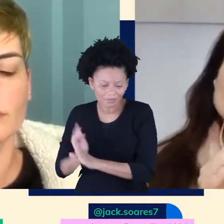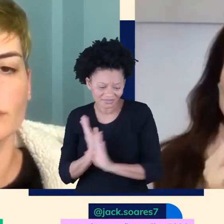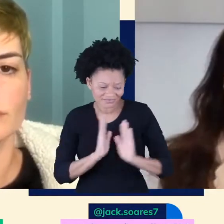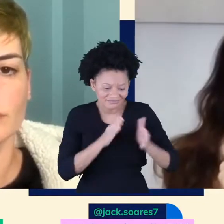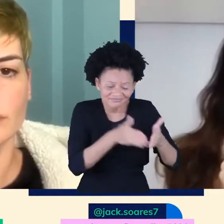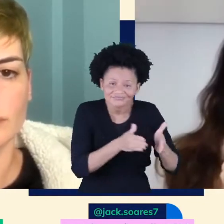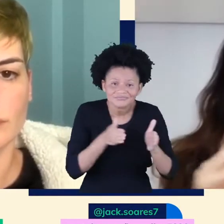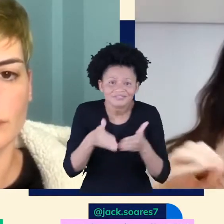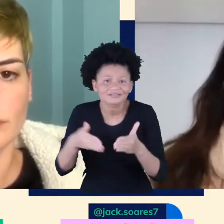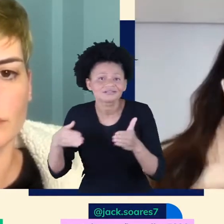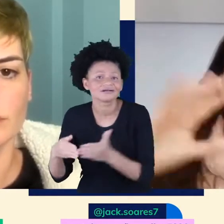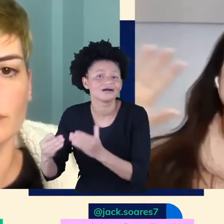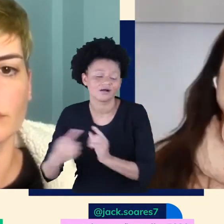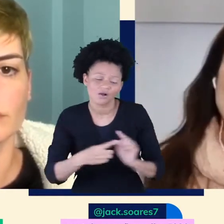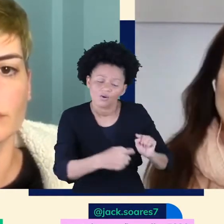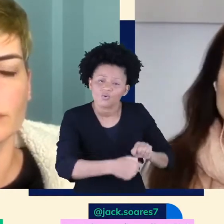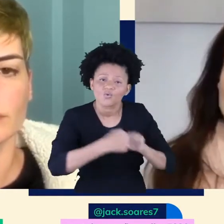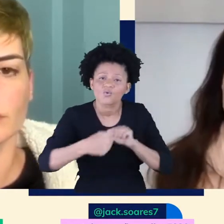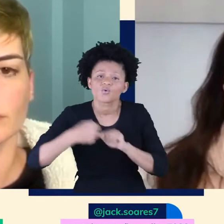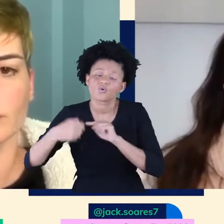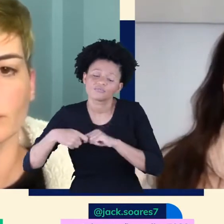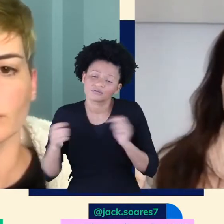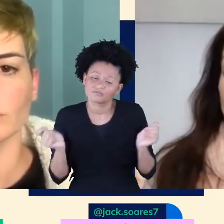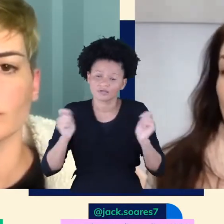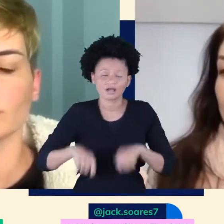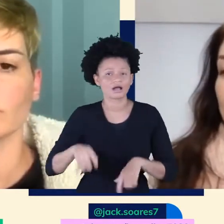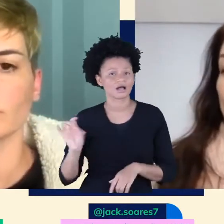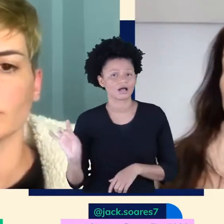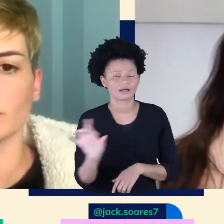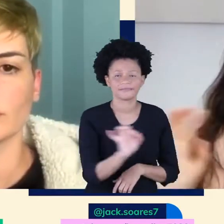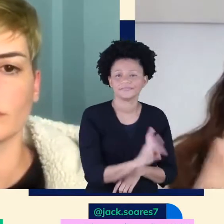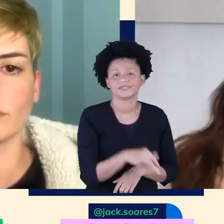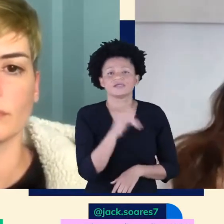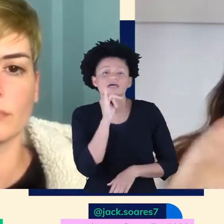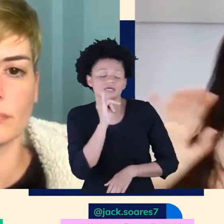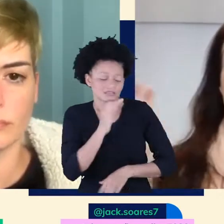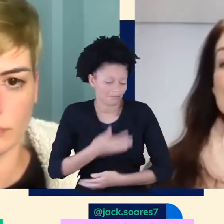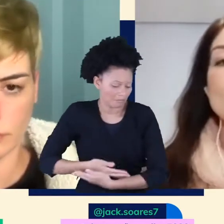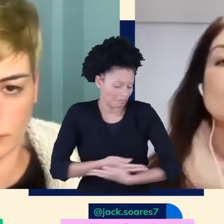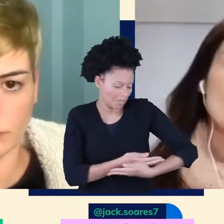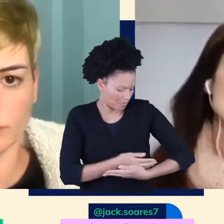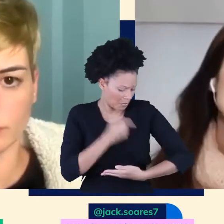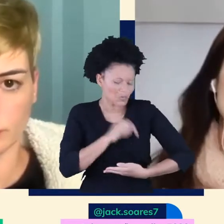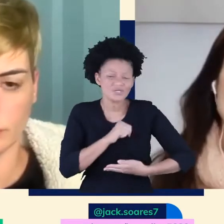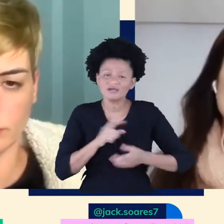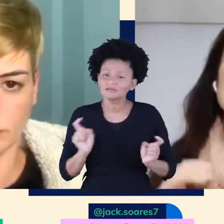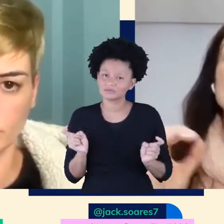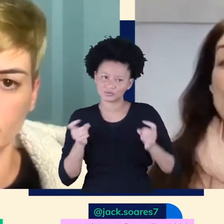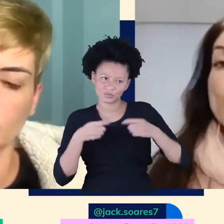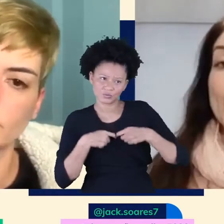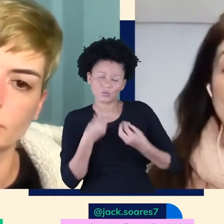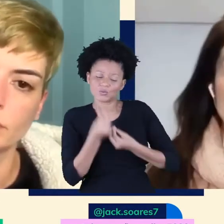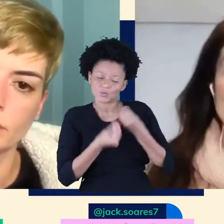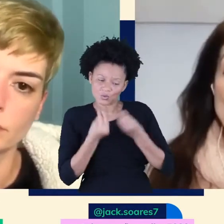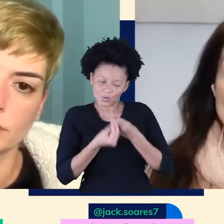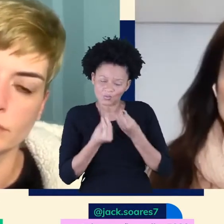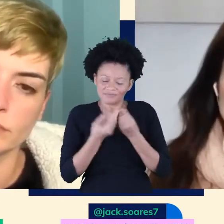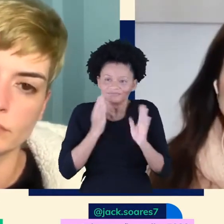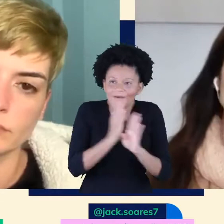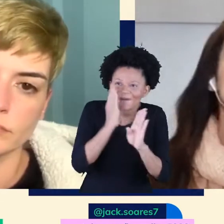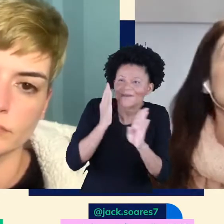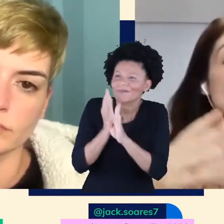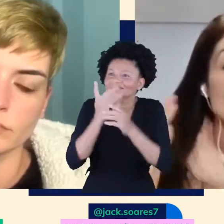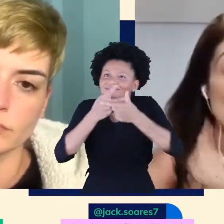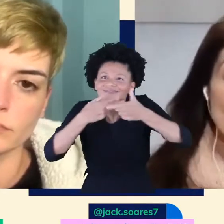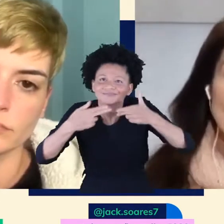muito específicas, de acordo com a capacidade dela, né? Então, um bebê, o que é a sexualidade do bebê? É como é que ele vai descobrir o